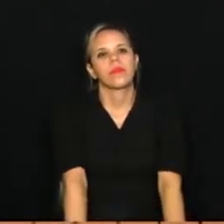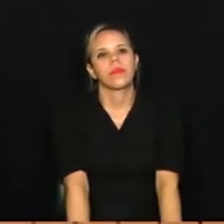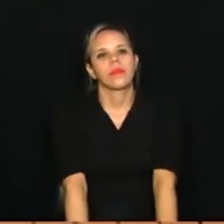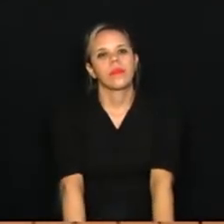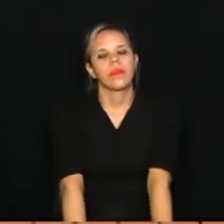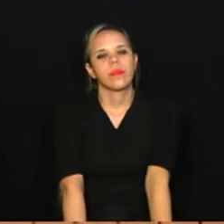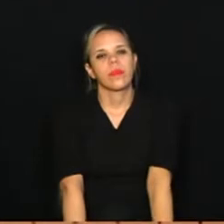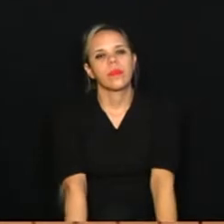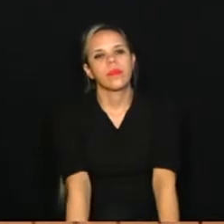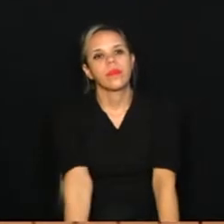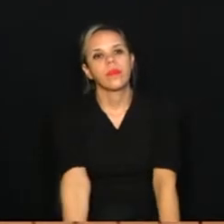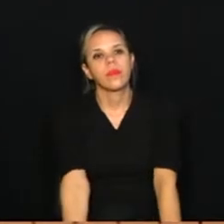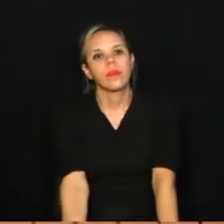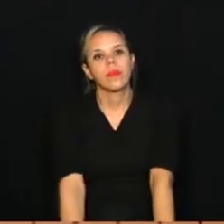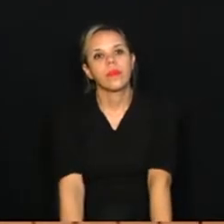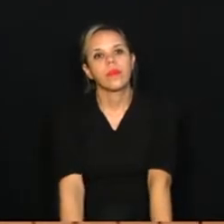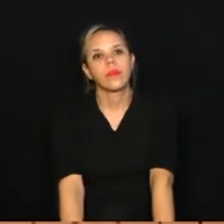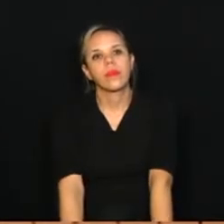Parabéns.